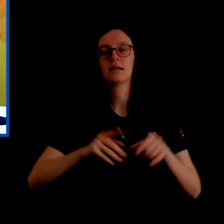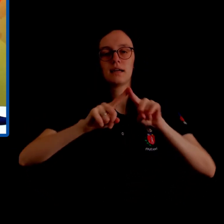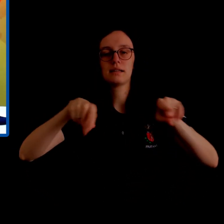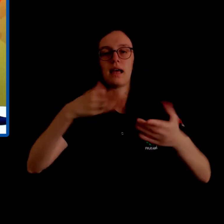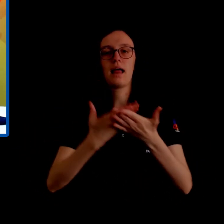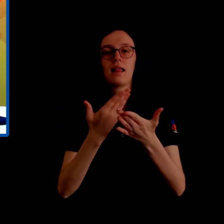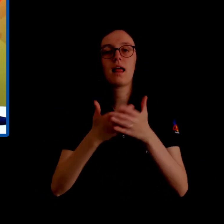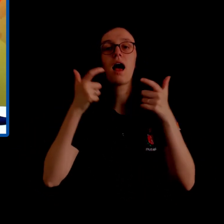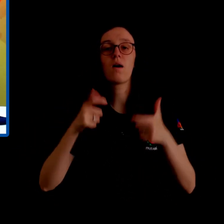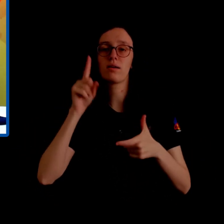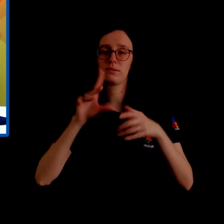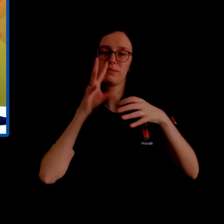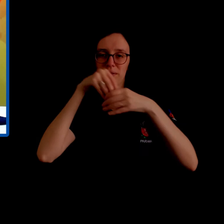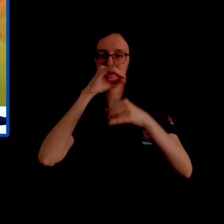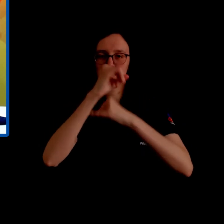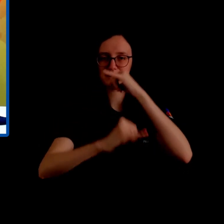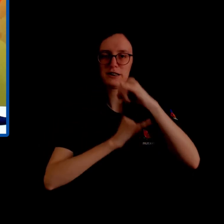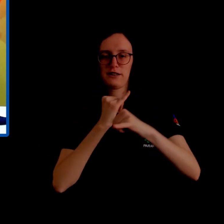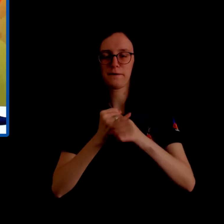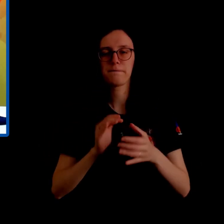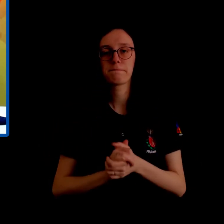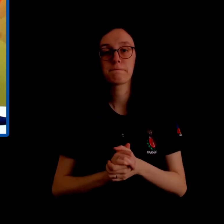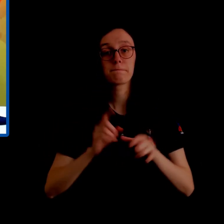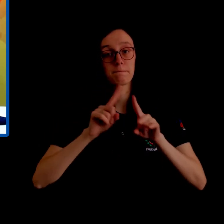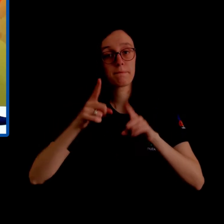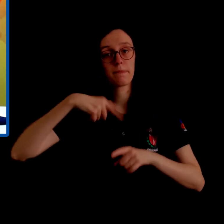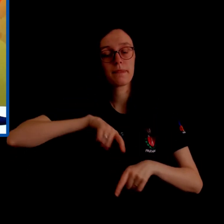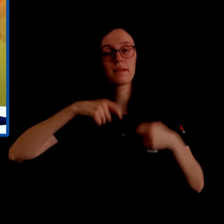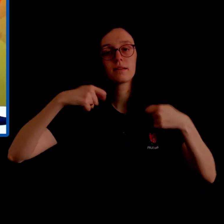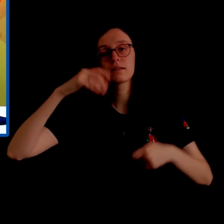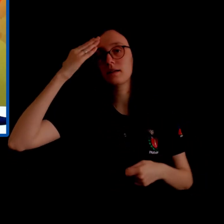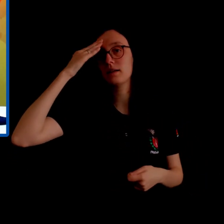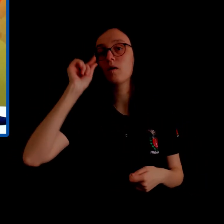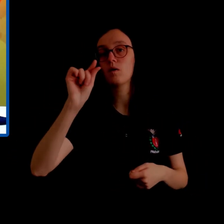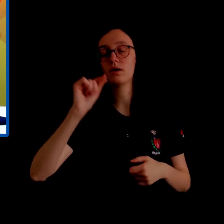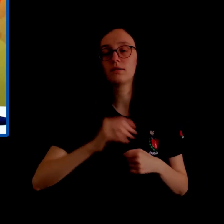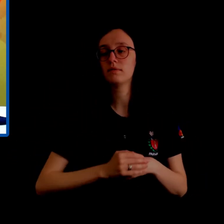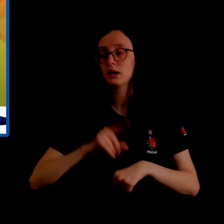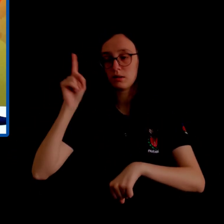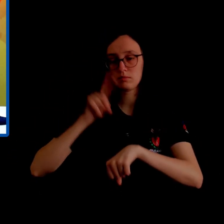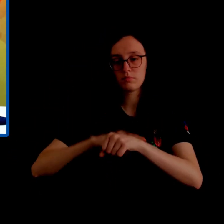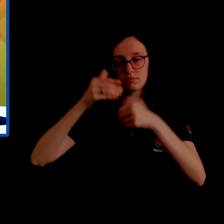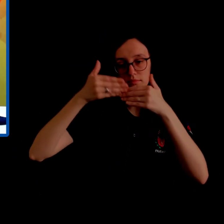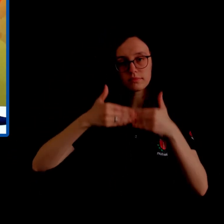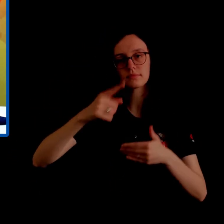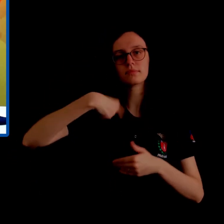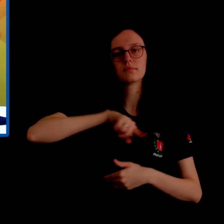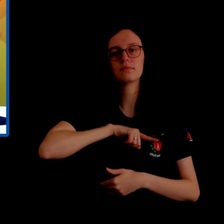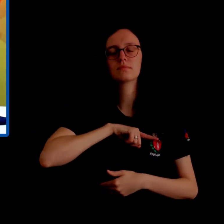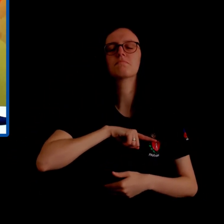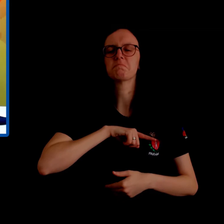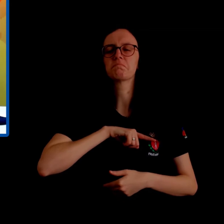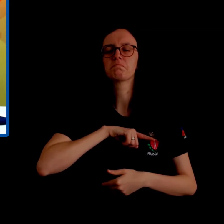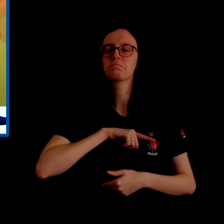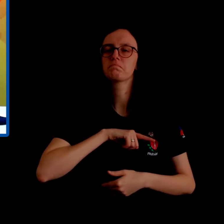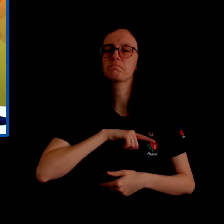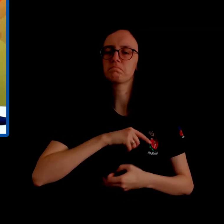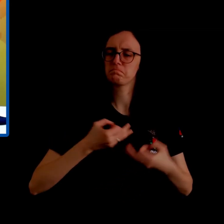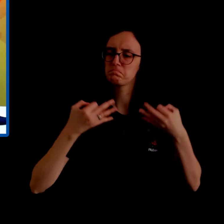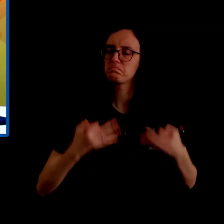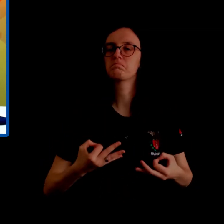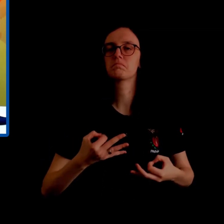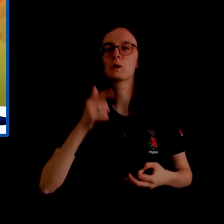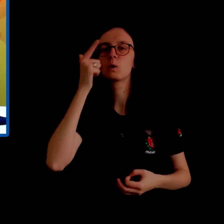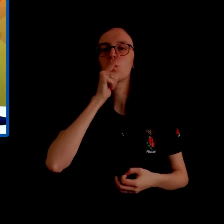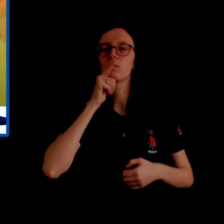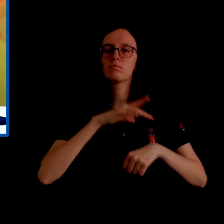um ambiente virtual. Tá? Mas nós precisamos entender que, a partir do momento que a gente se aproprie disso, cada vez mais nós vamos garantir